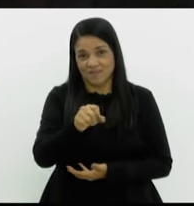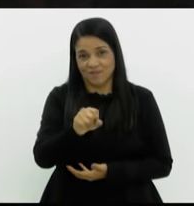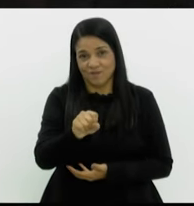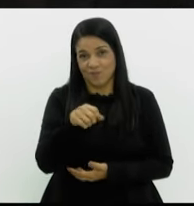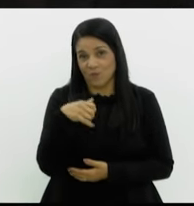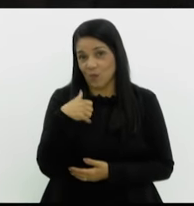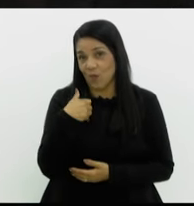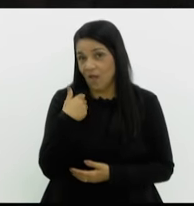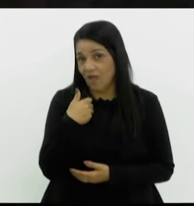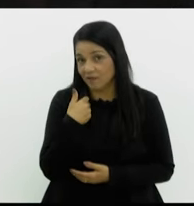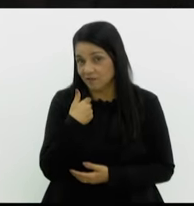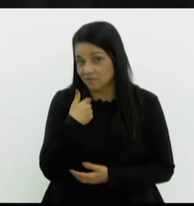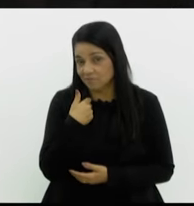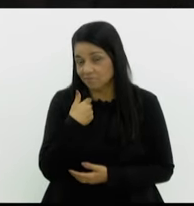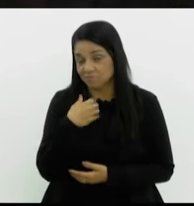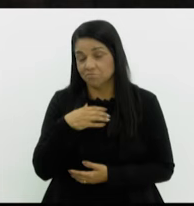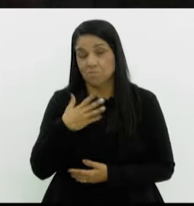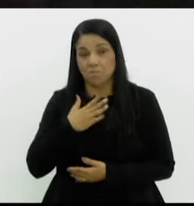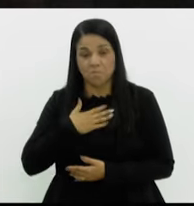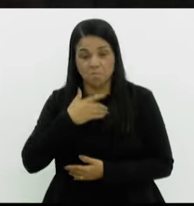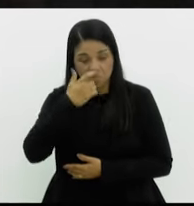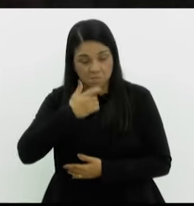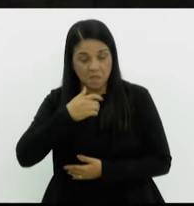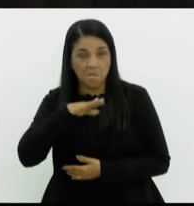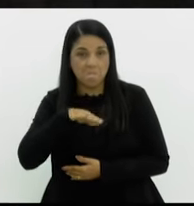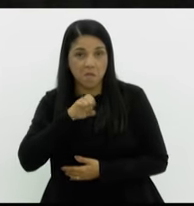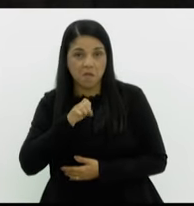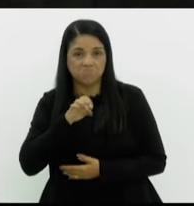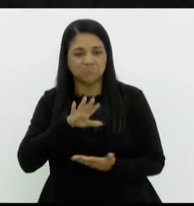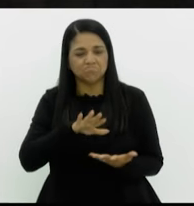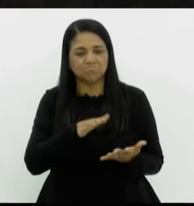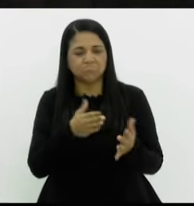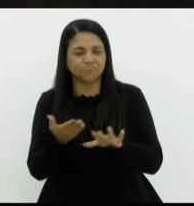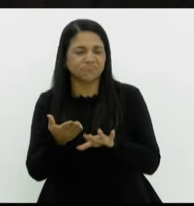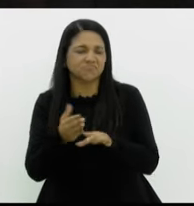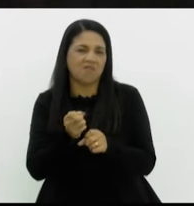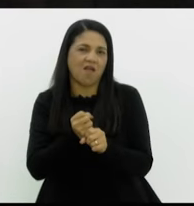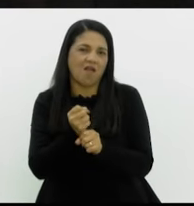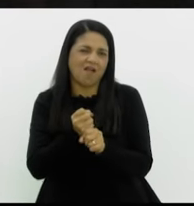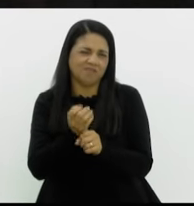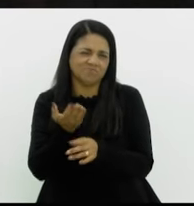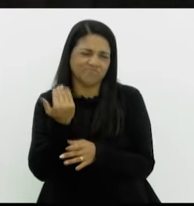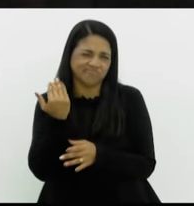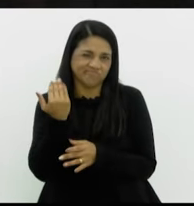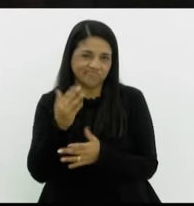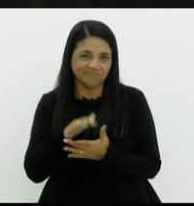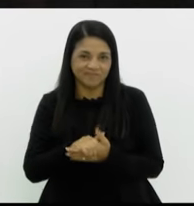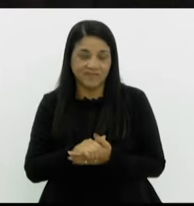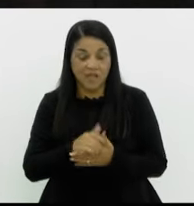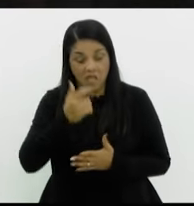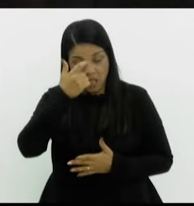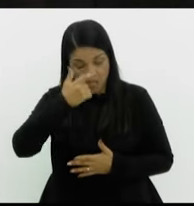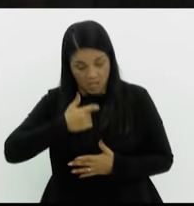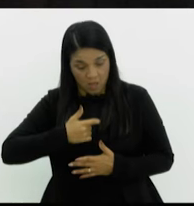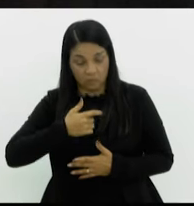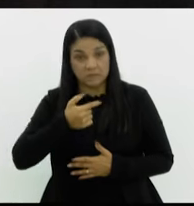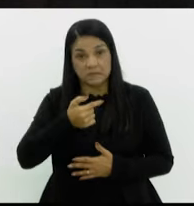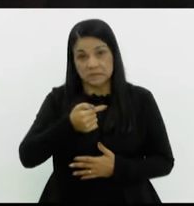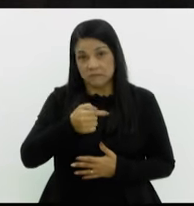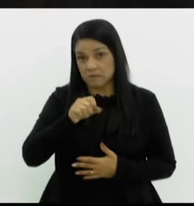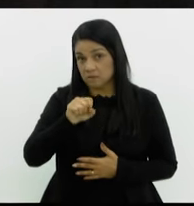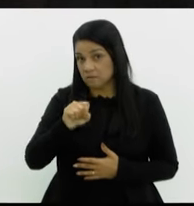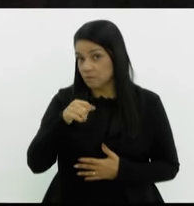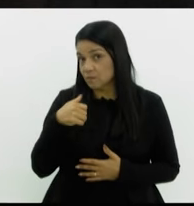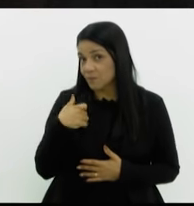anos. Minha mãe já faleceu há muitos anos. Mas, mesmo tendo eu 78